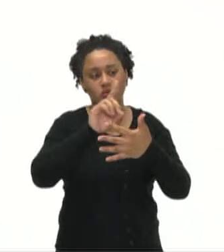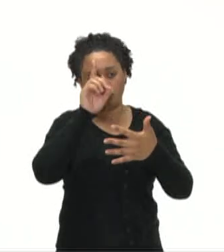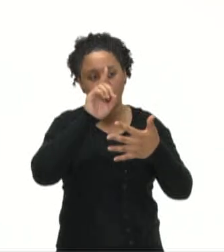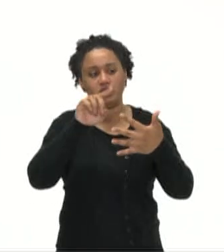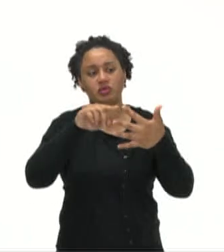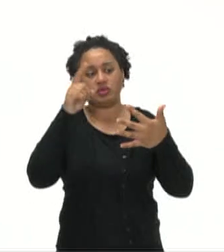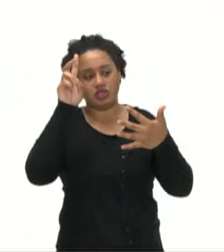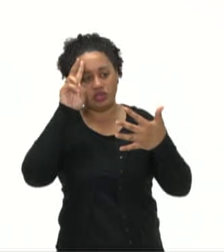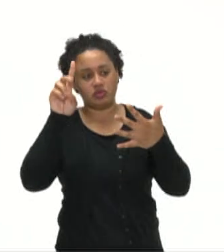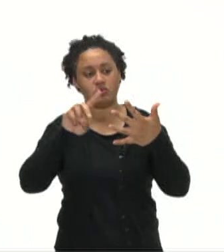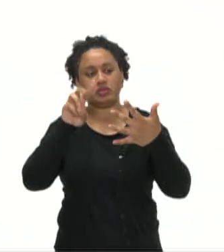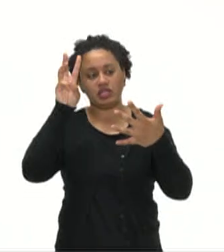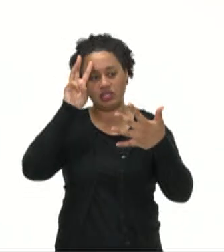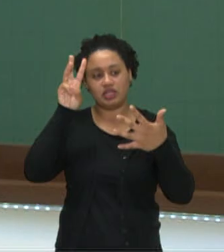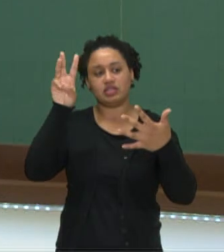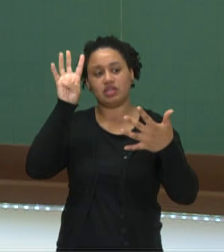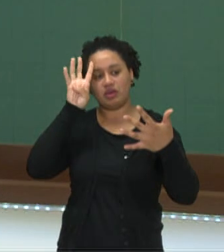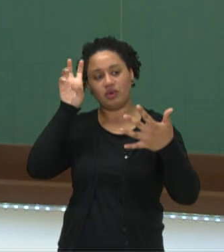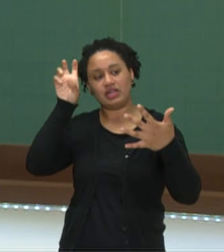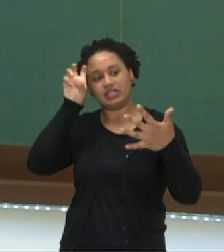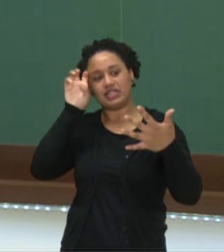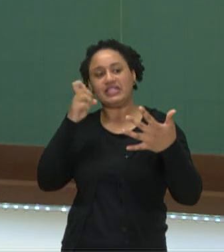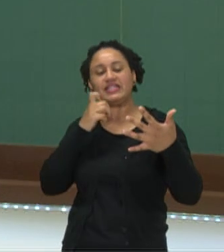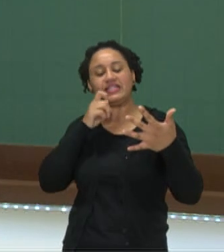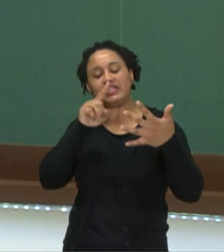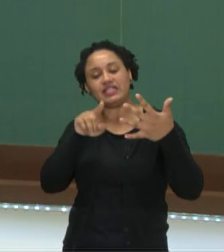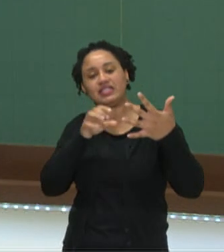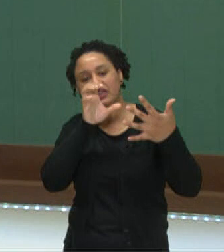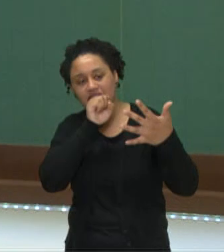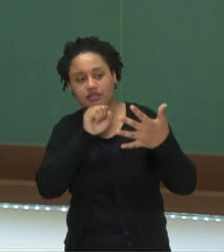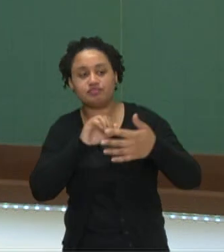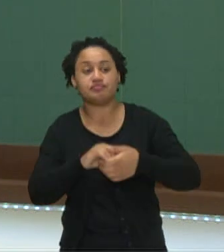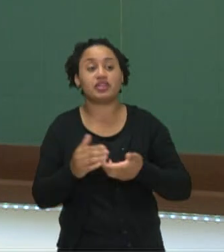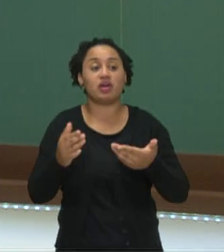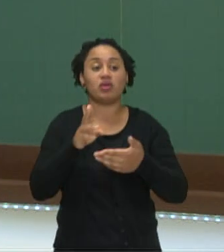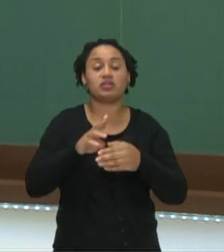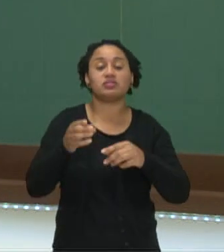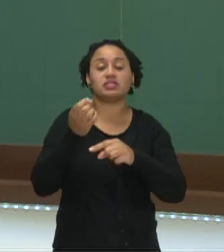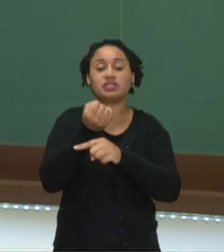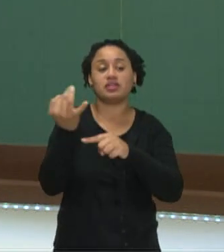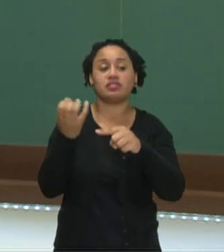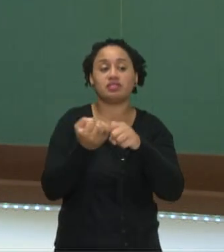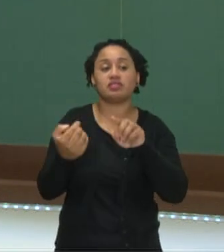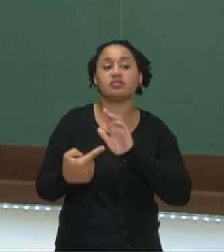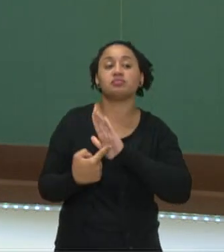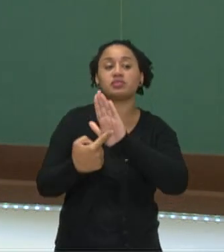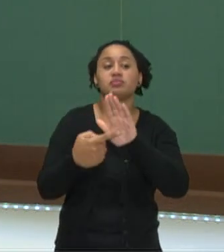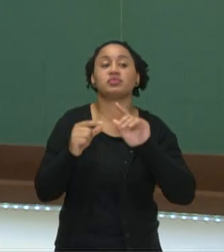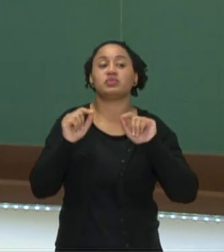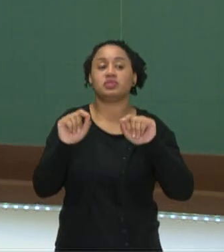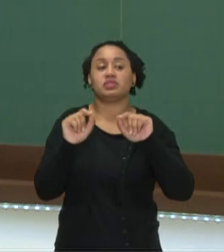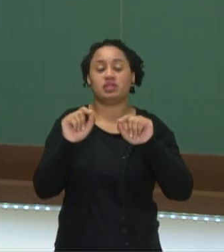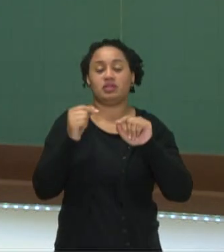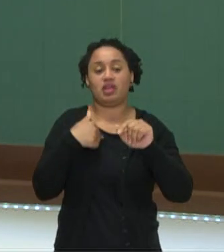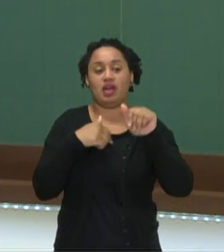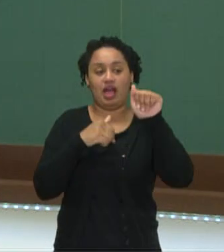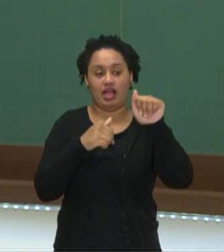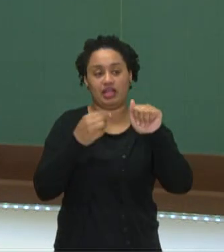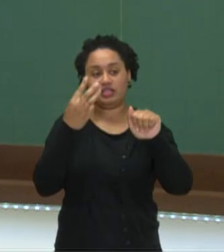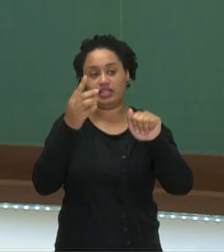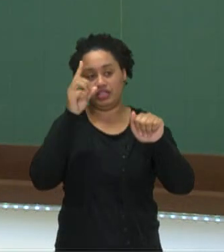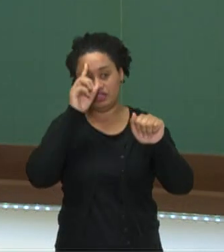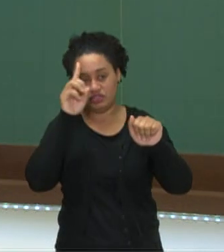quinta, sexta e sábado. Nós vamos usar frações agora para representar aí na letra A